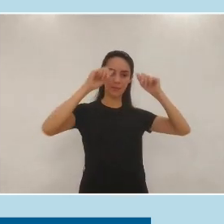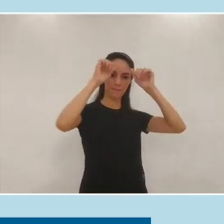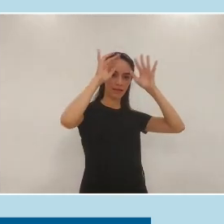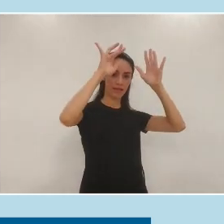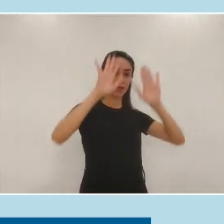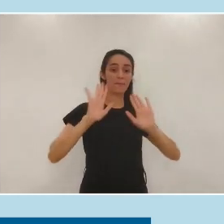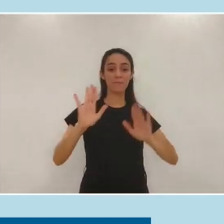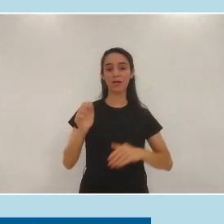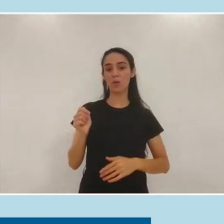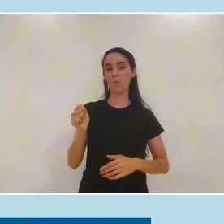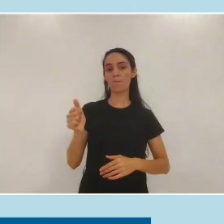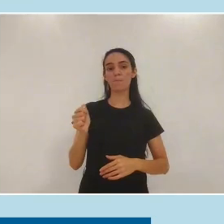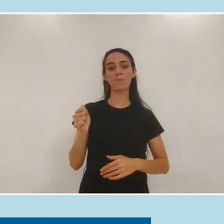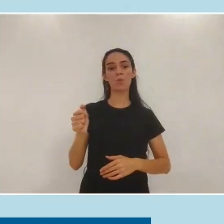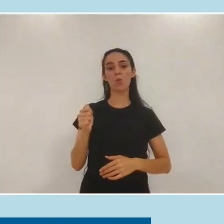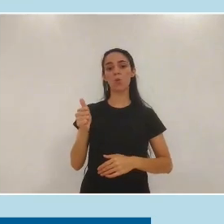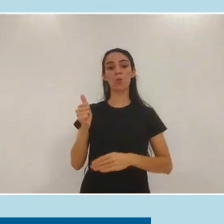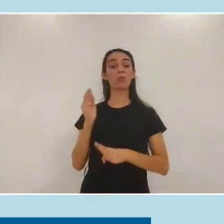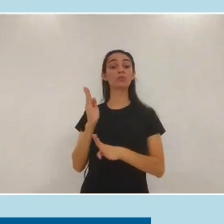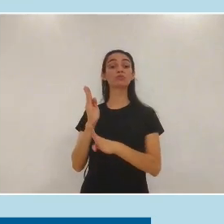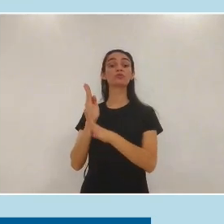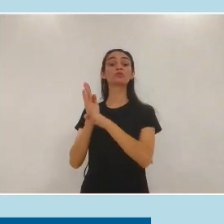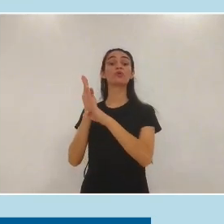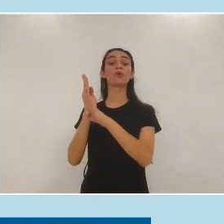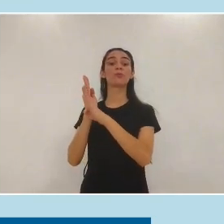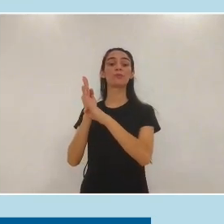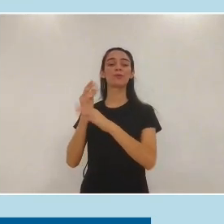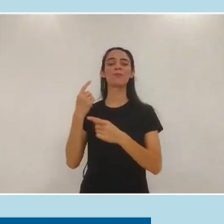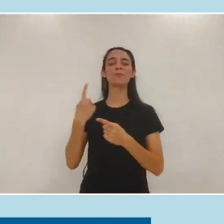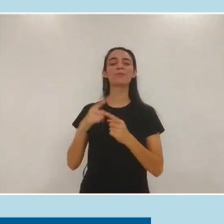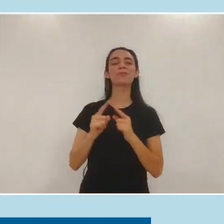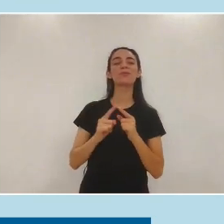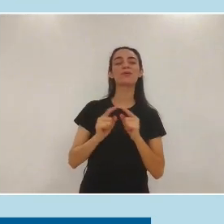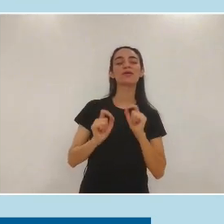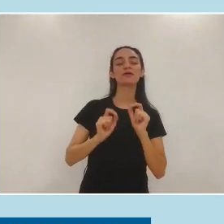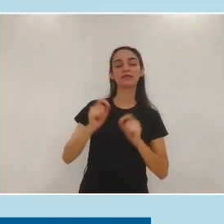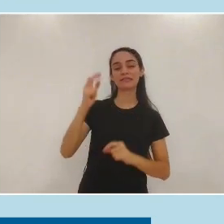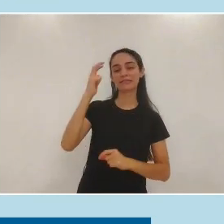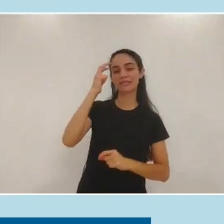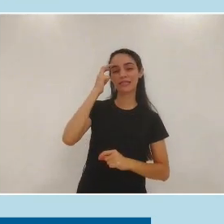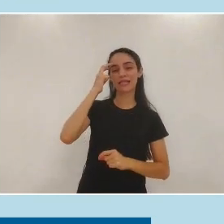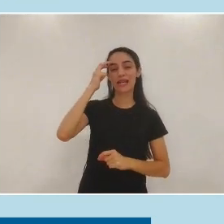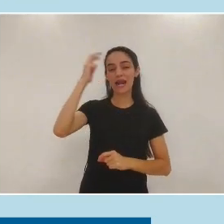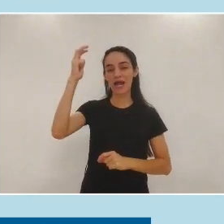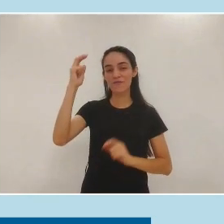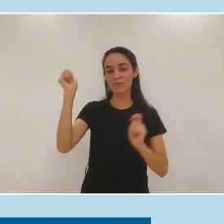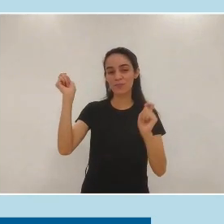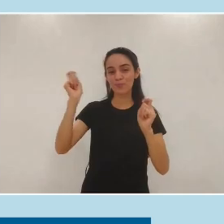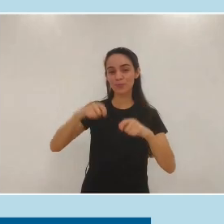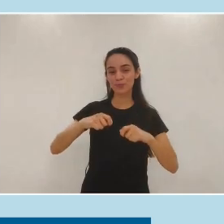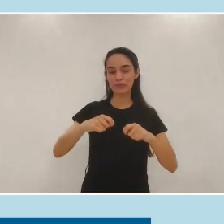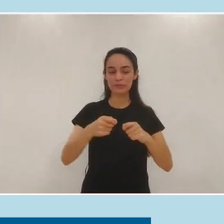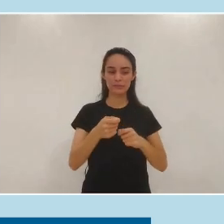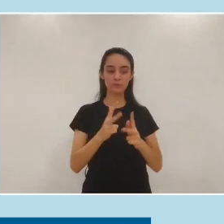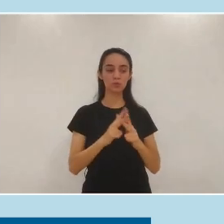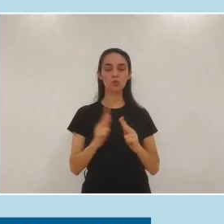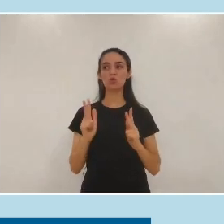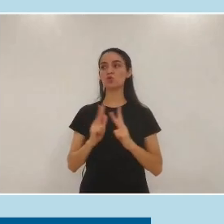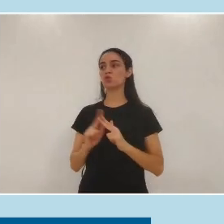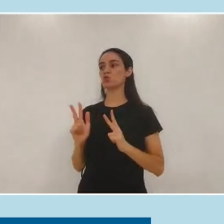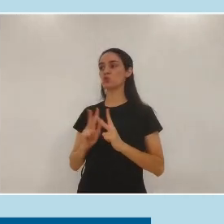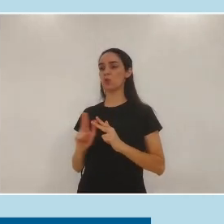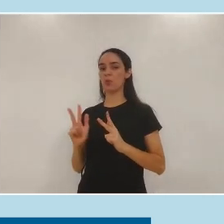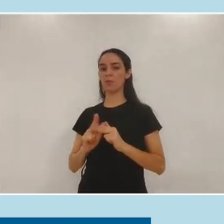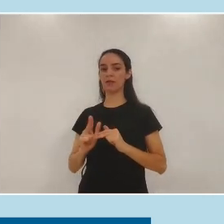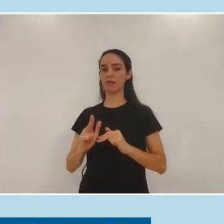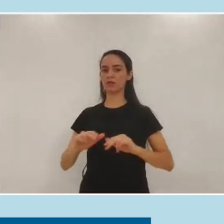são diagnosticadas porque ela tem inteligência suficiente para mascarar, para aprender como lidar com aquela situação. Não que ela não